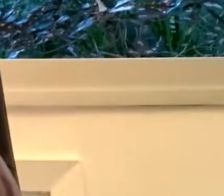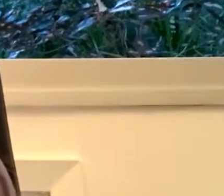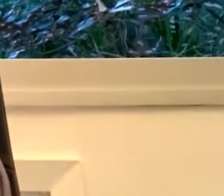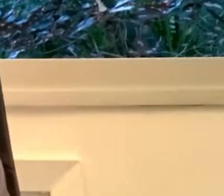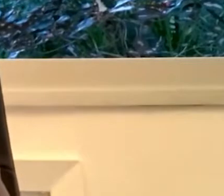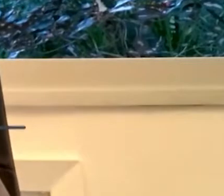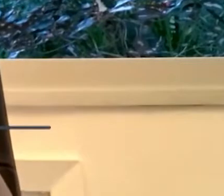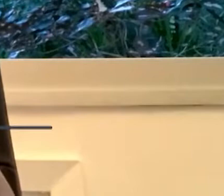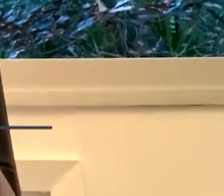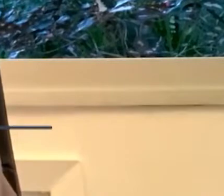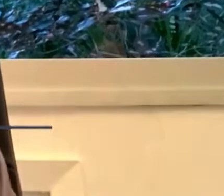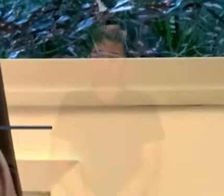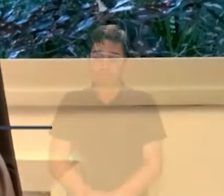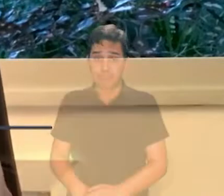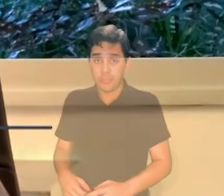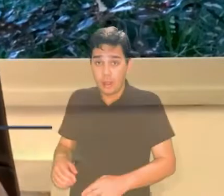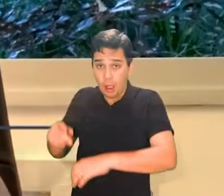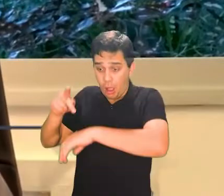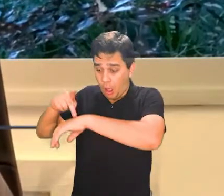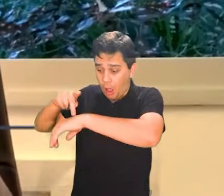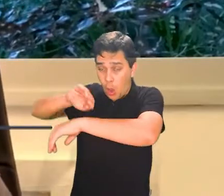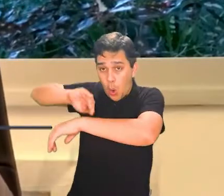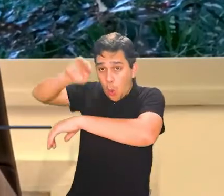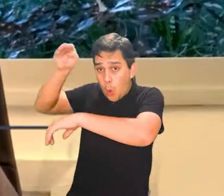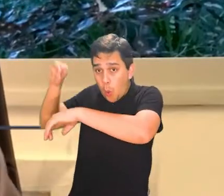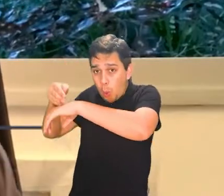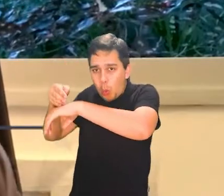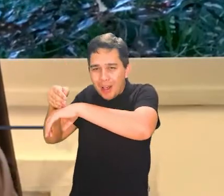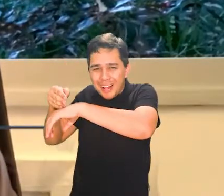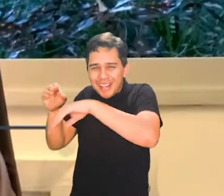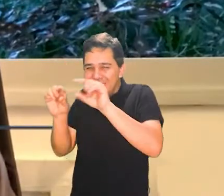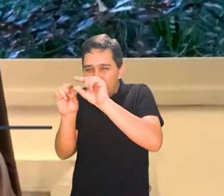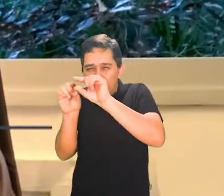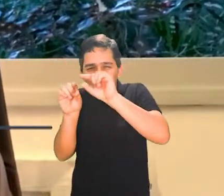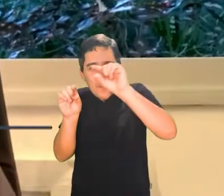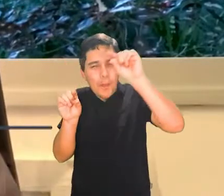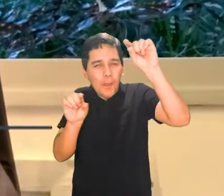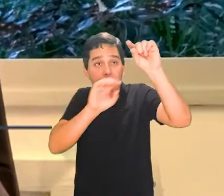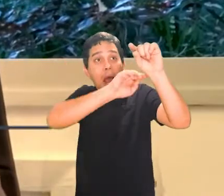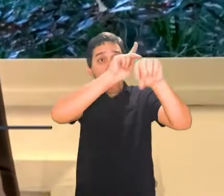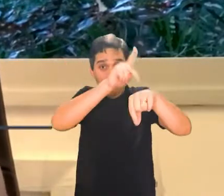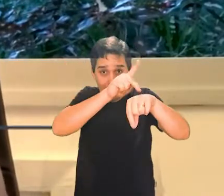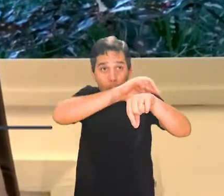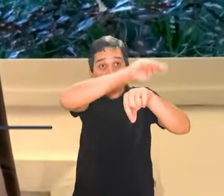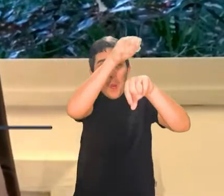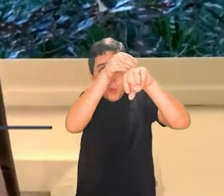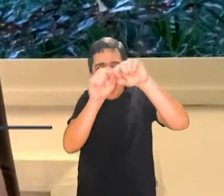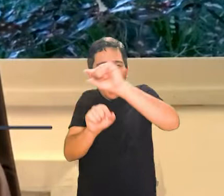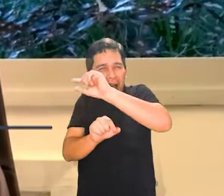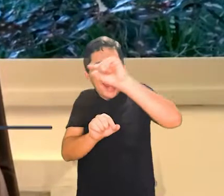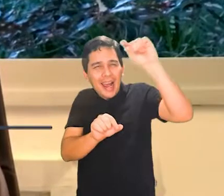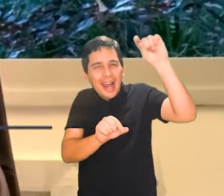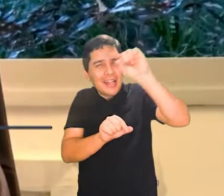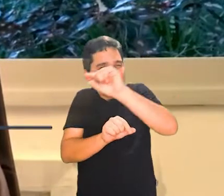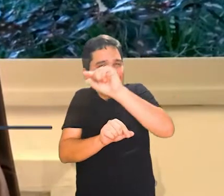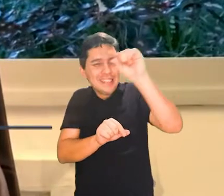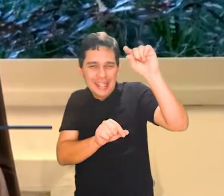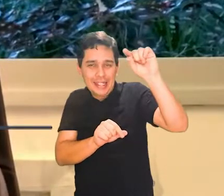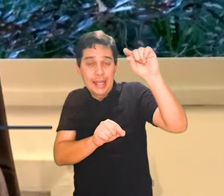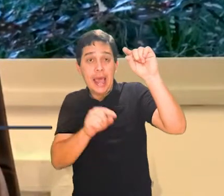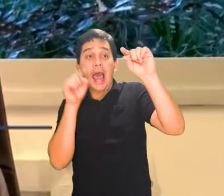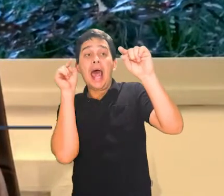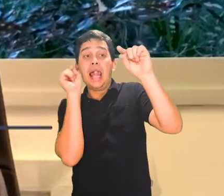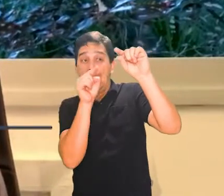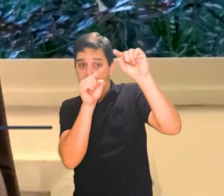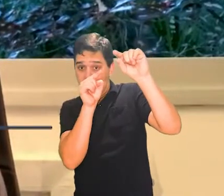O bondinho estava fazendo uma promoção e os cidadãos cariocas